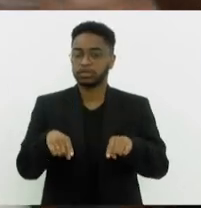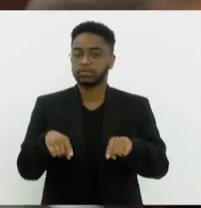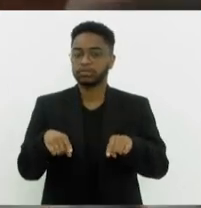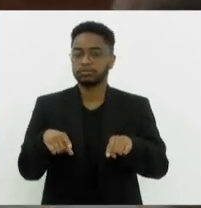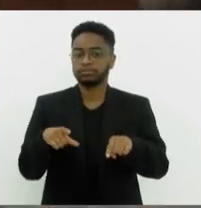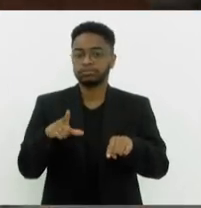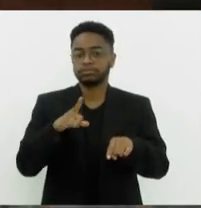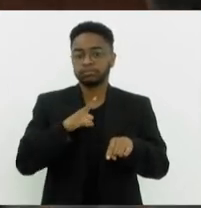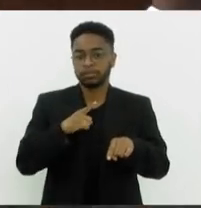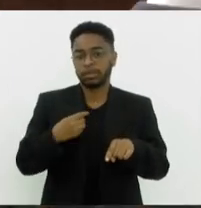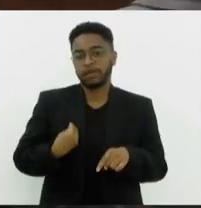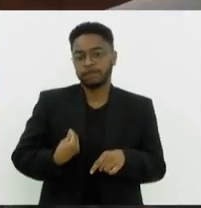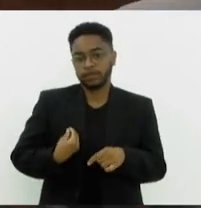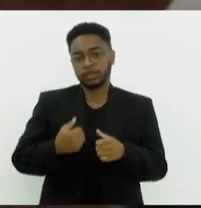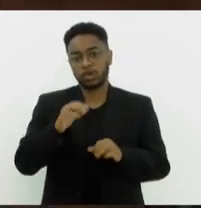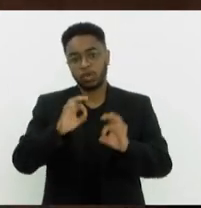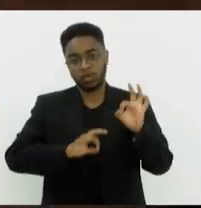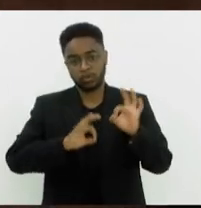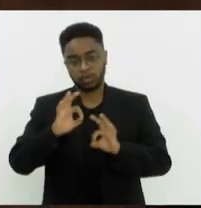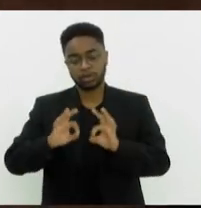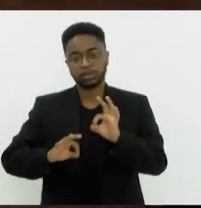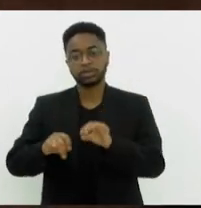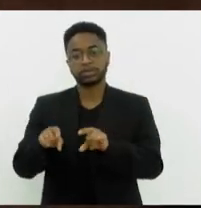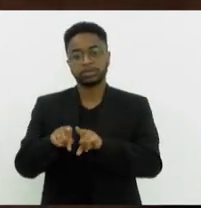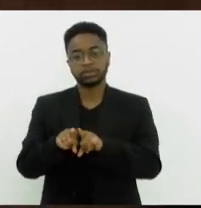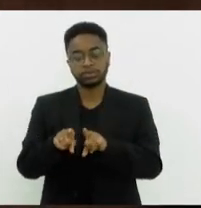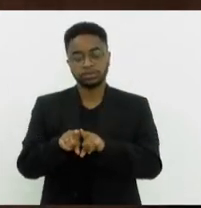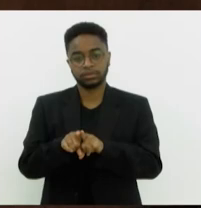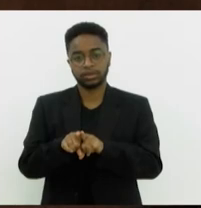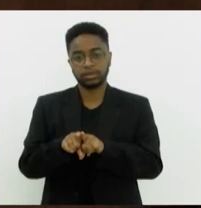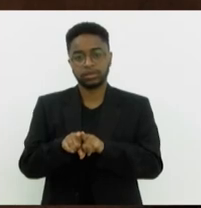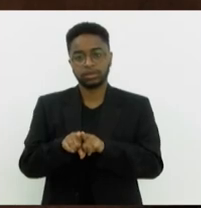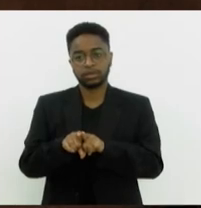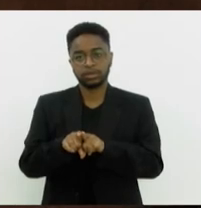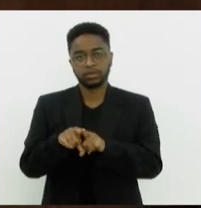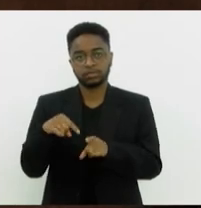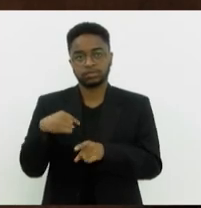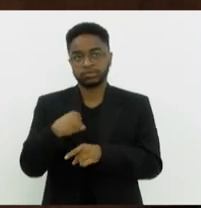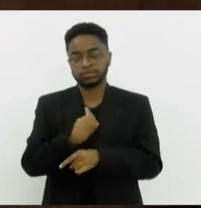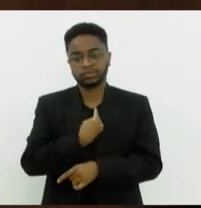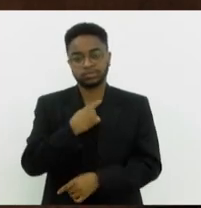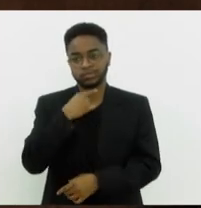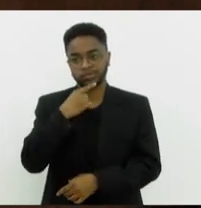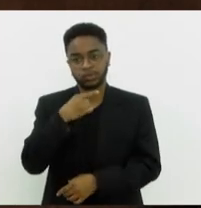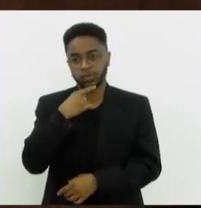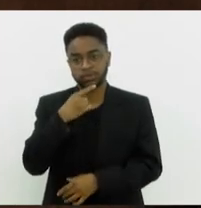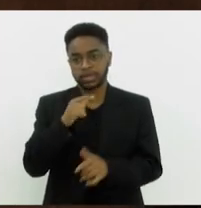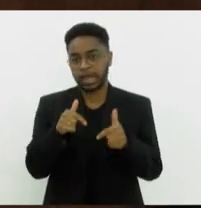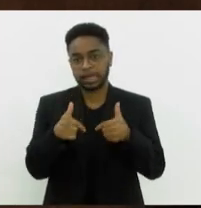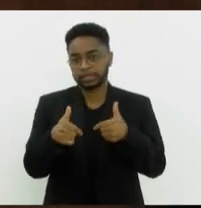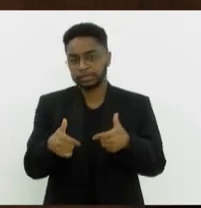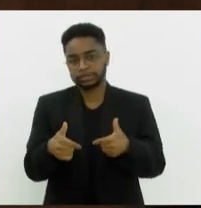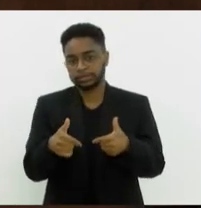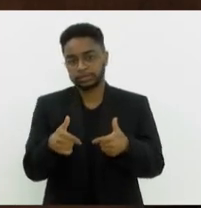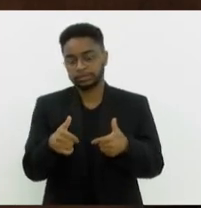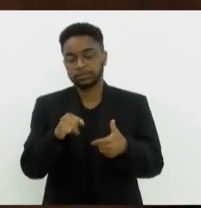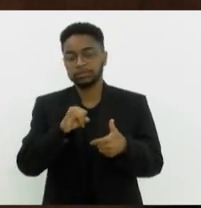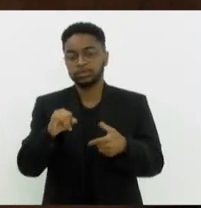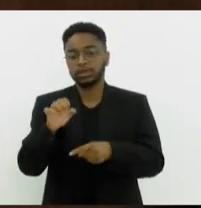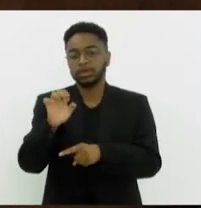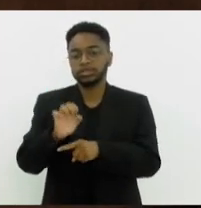vida organizada e de forma que não tem como nós fazermos isso sem que o